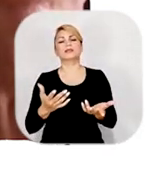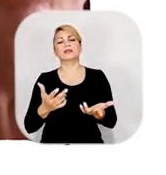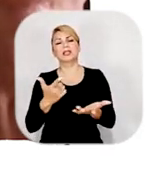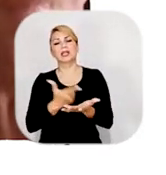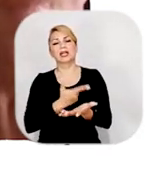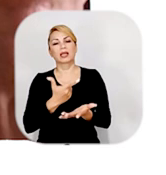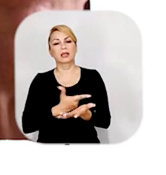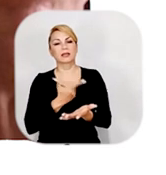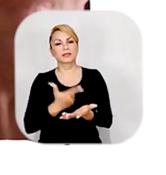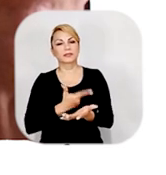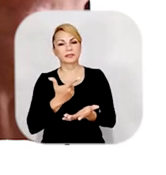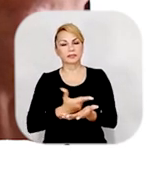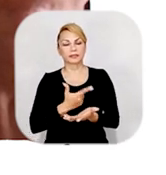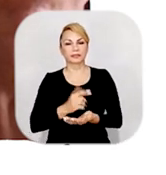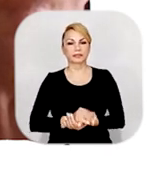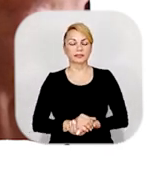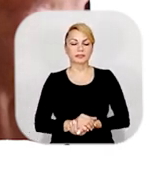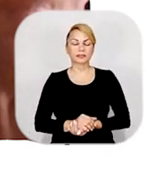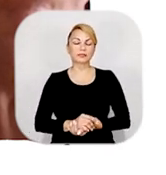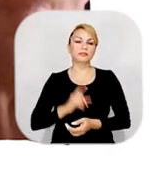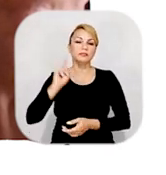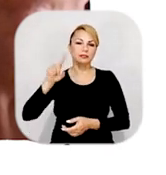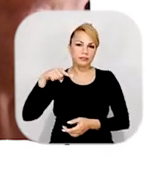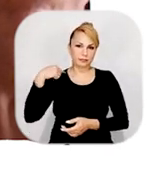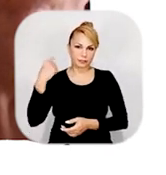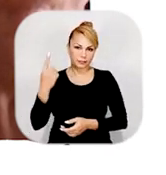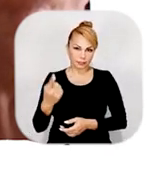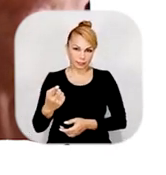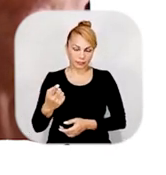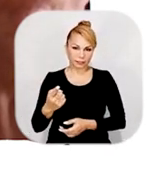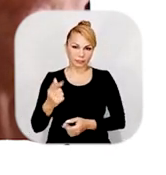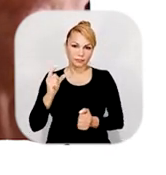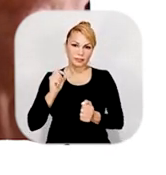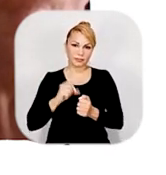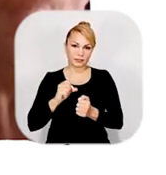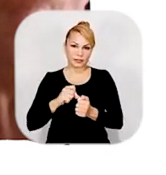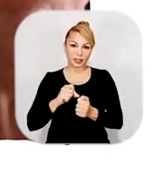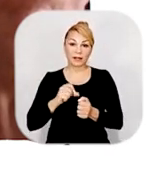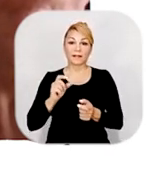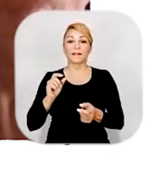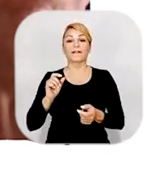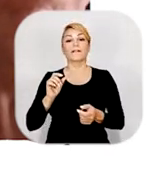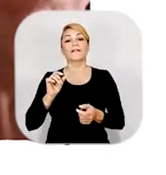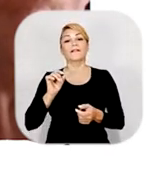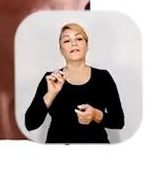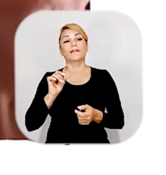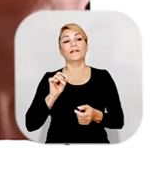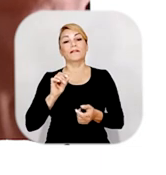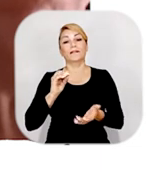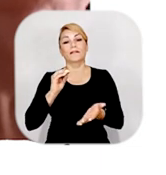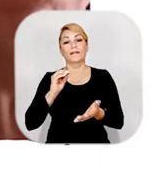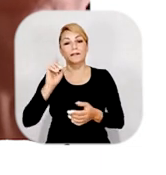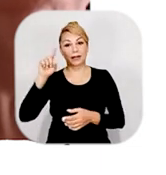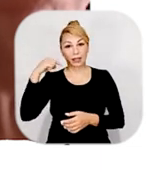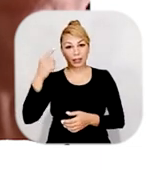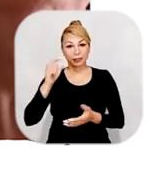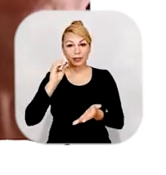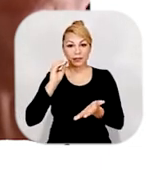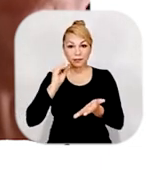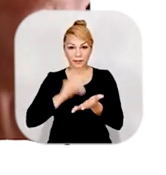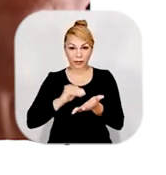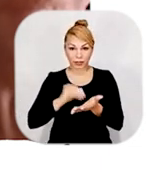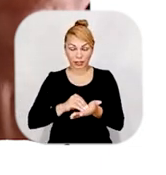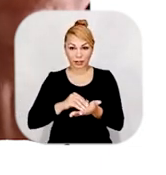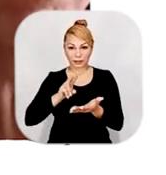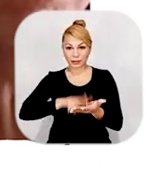aí? Aí eu depois fiz na época não estava traduzido, aí eu fiz uma tradução rápida,